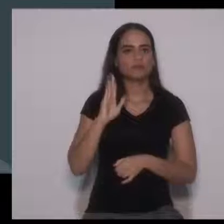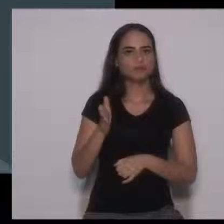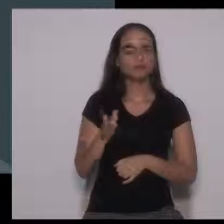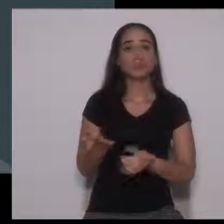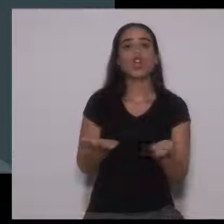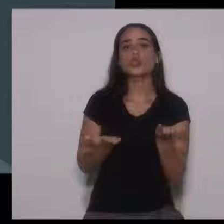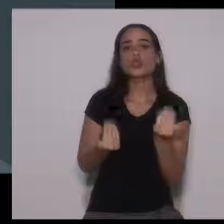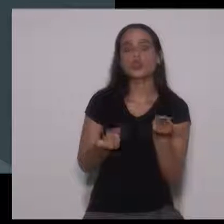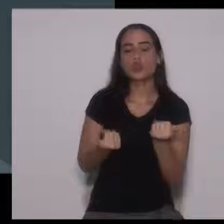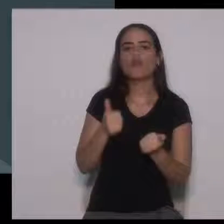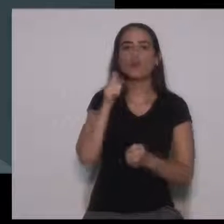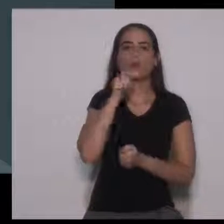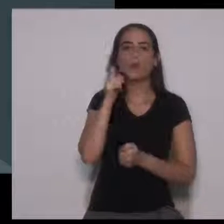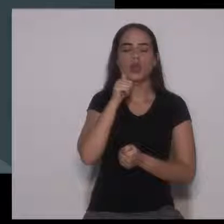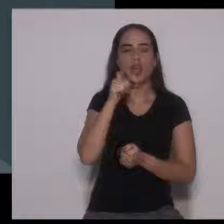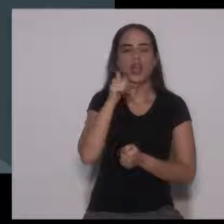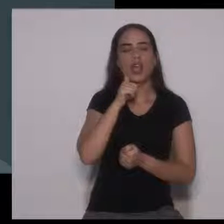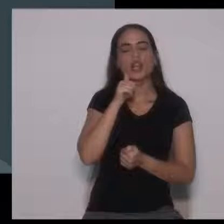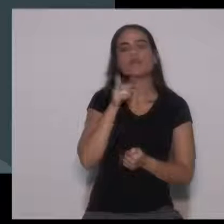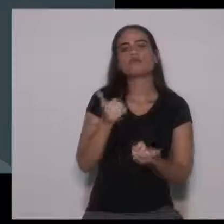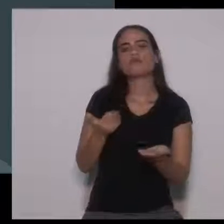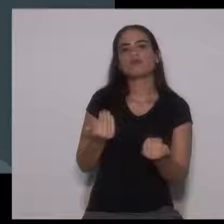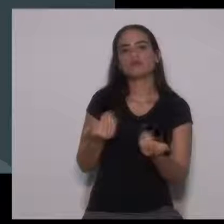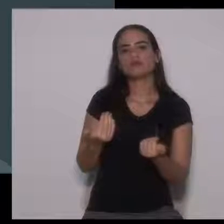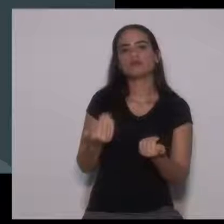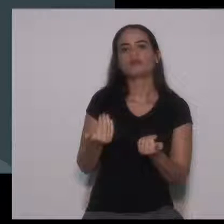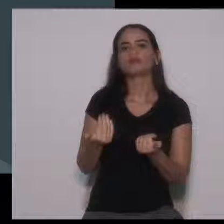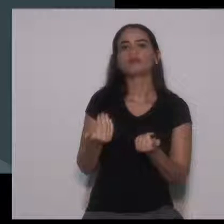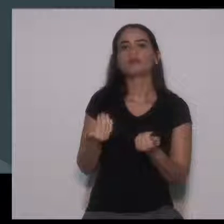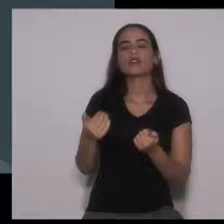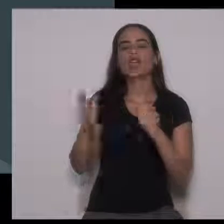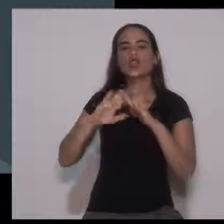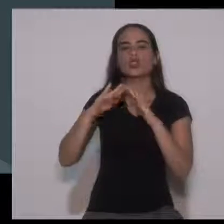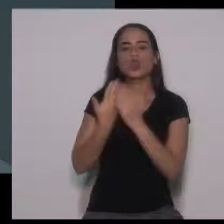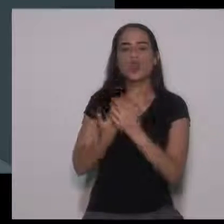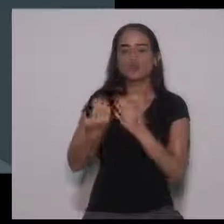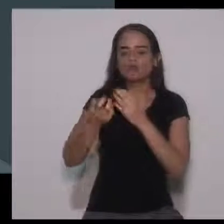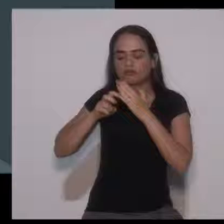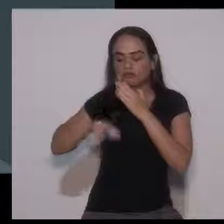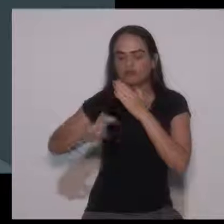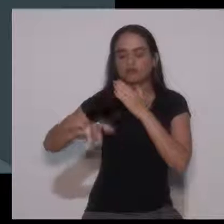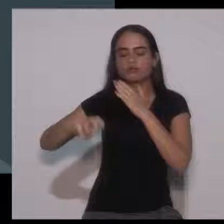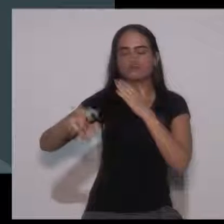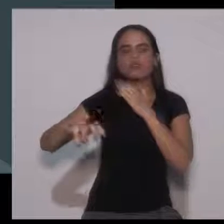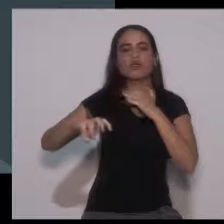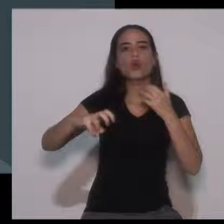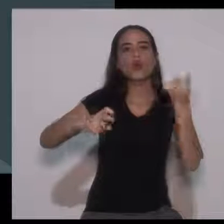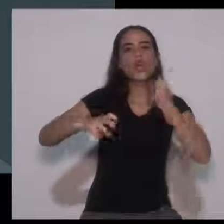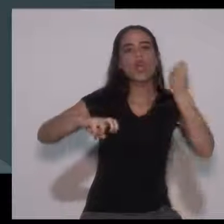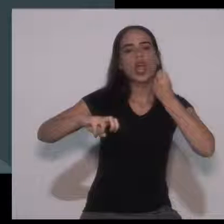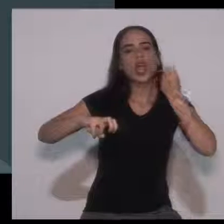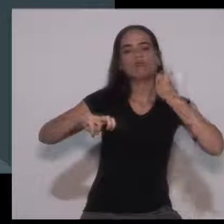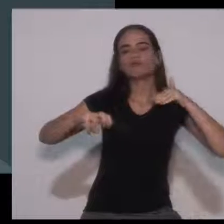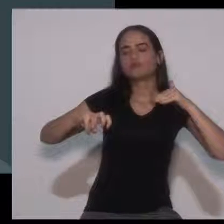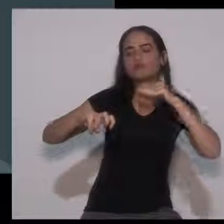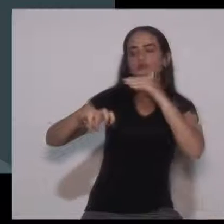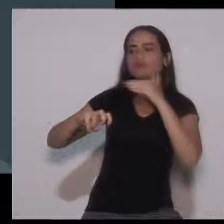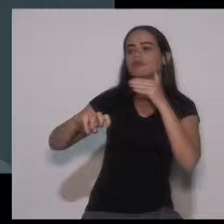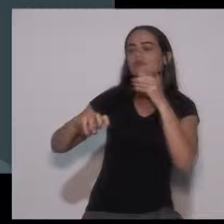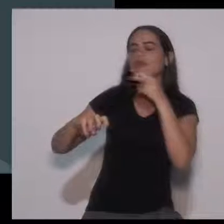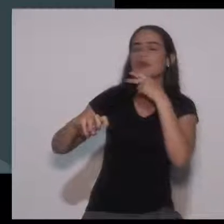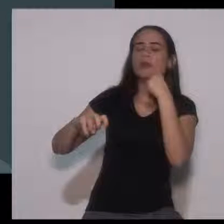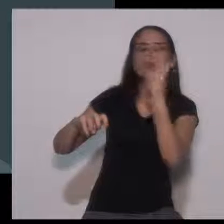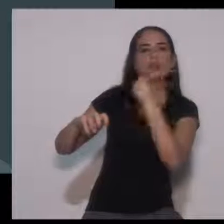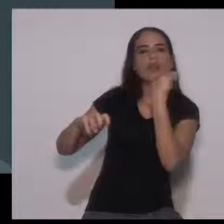Jovens, adolescentes que saem da escola, fica o carro dando volta no quarteirão e mexendo com elas enquanto elas estão no ponto de ônibus, né,